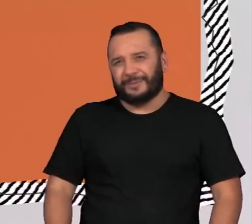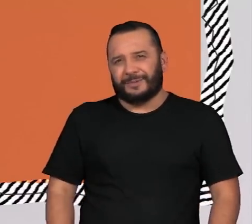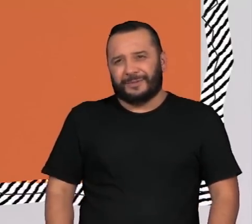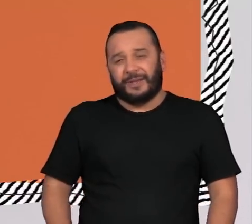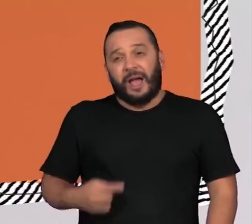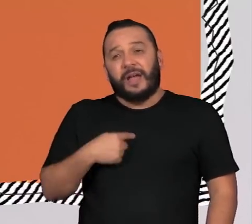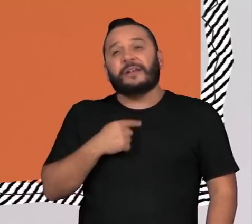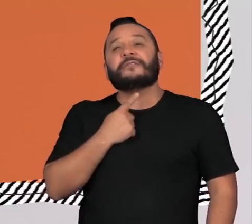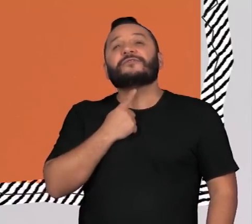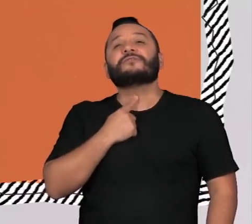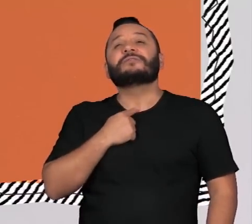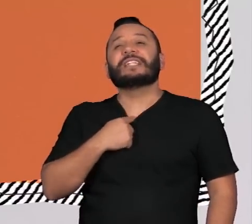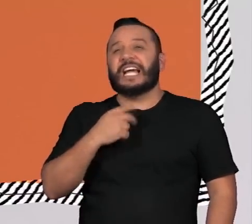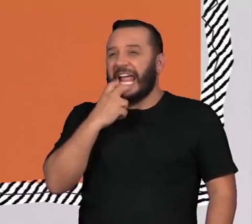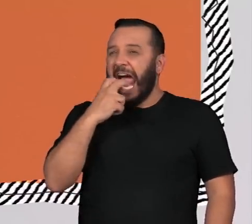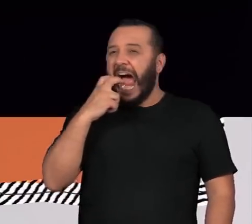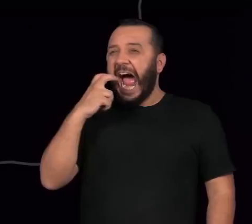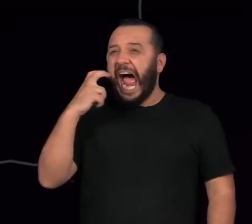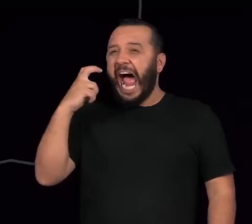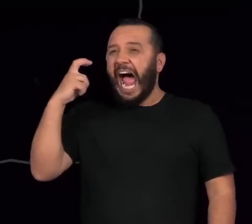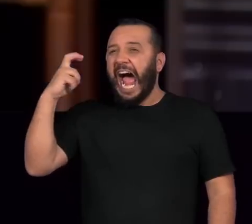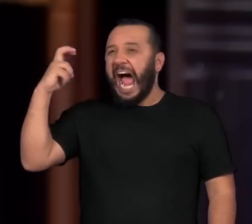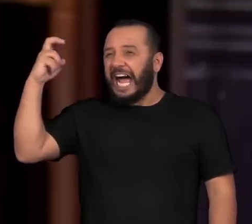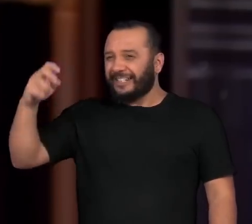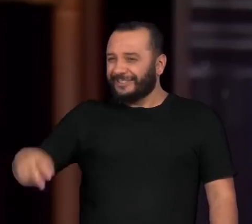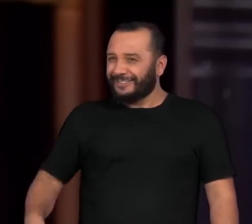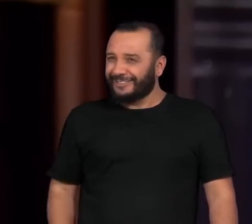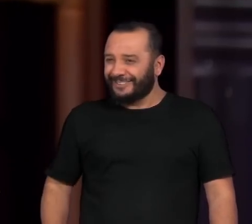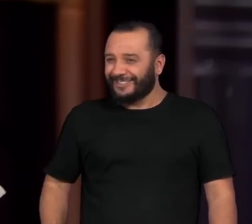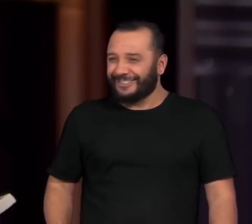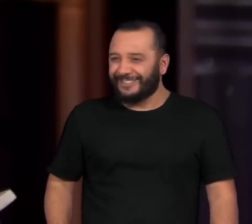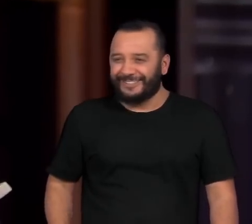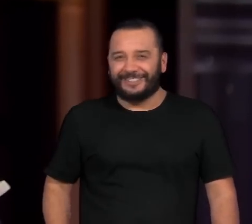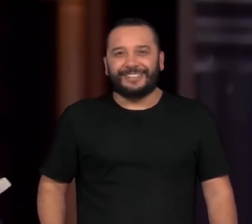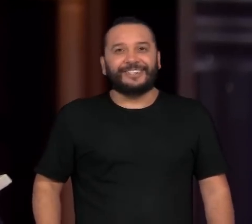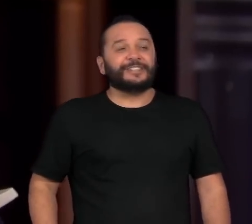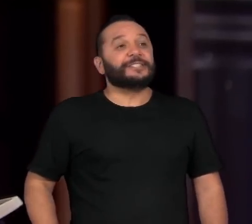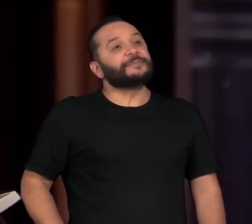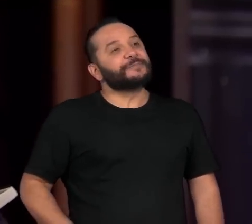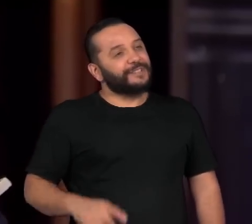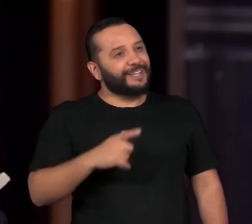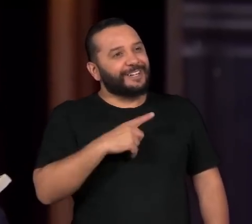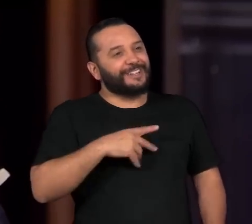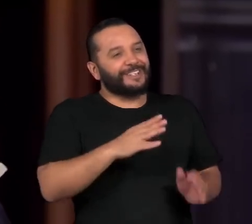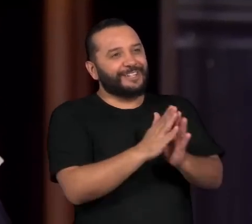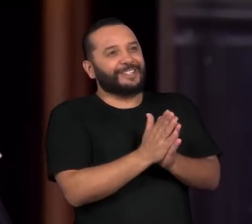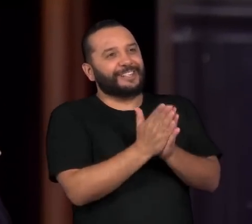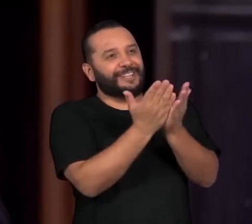Ai, que vontade de gritar. Aqui na minha mão, um livro